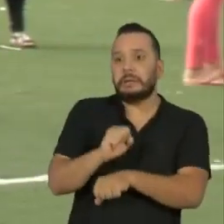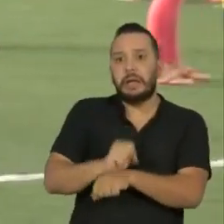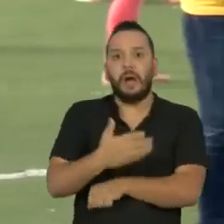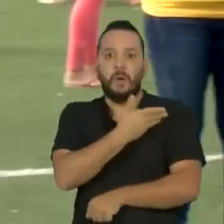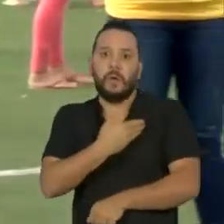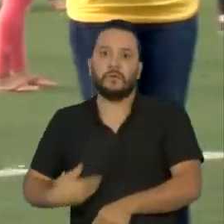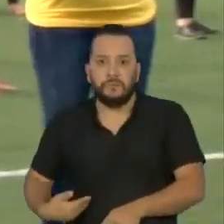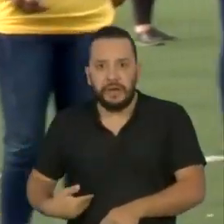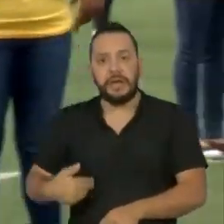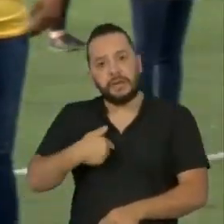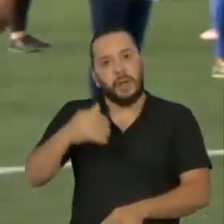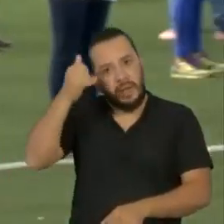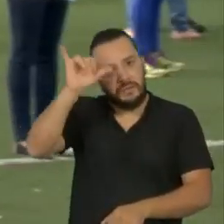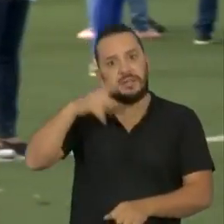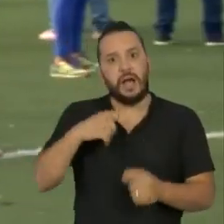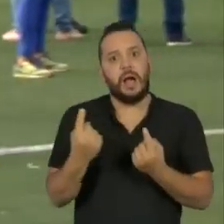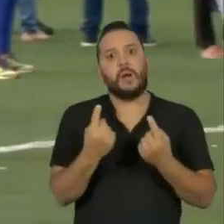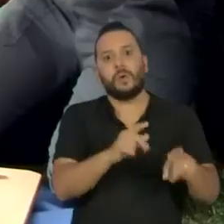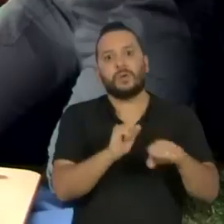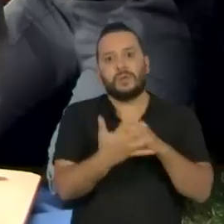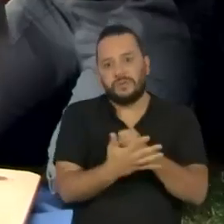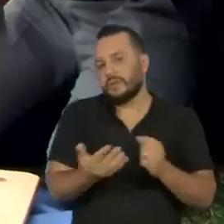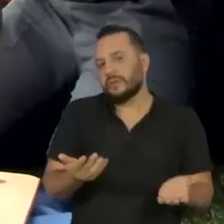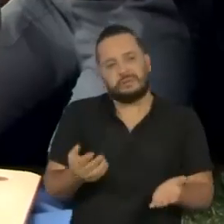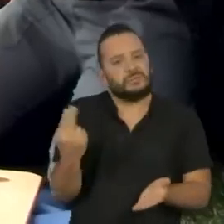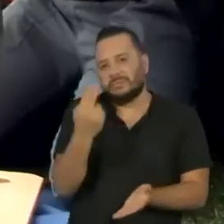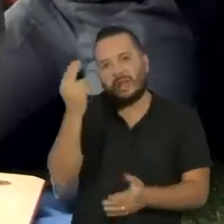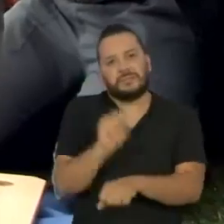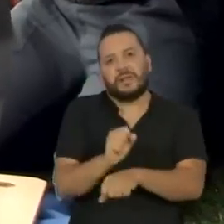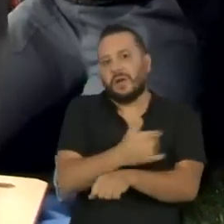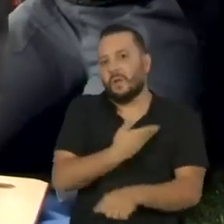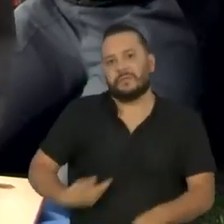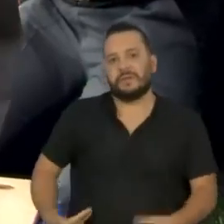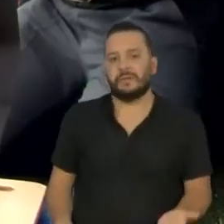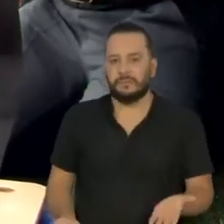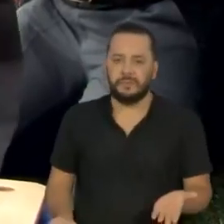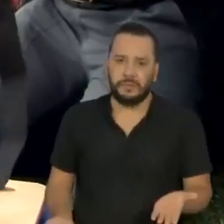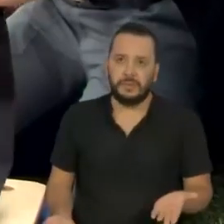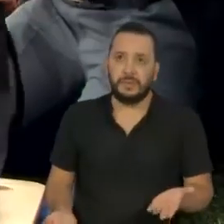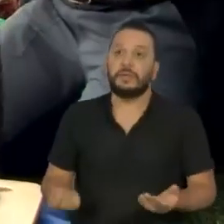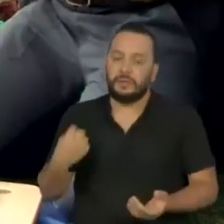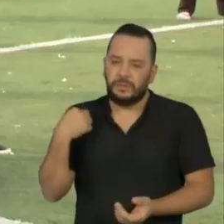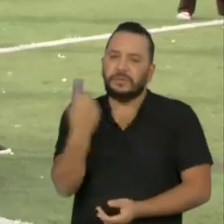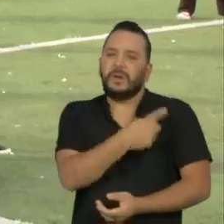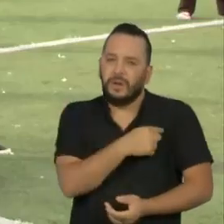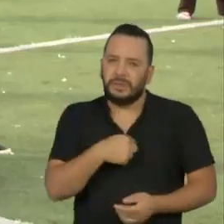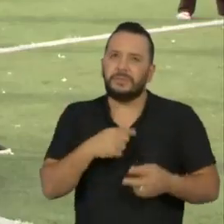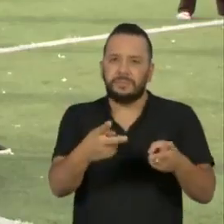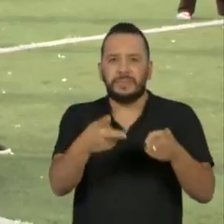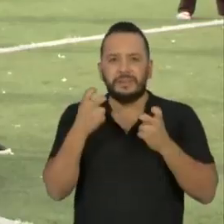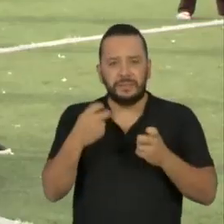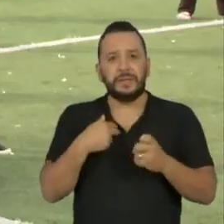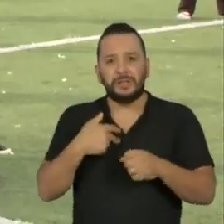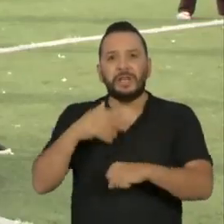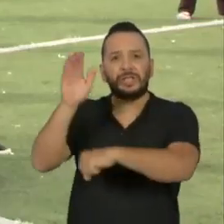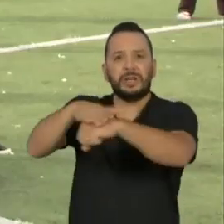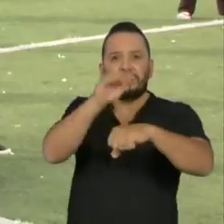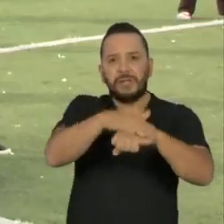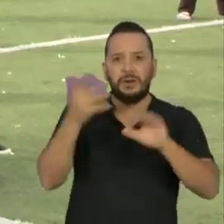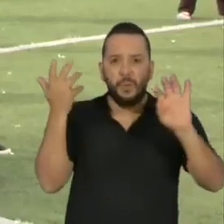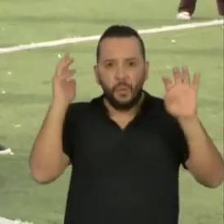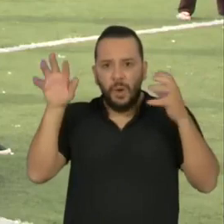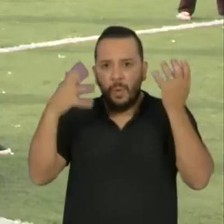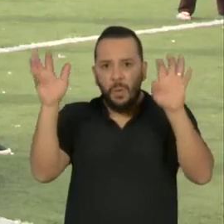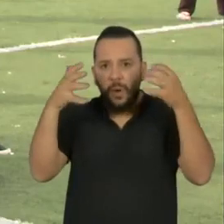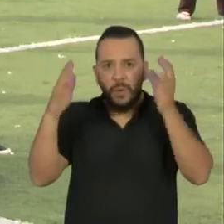público para se prevenir contra o novo coronavírus. Nós percebemos que aumentou muito o chamado das ambulâncias no último mês. Para você ter uma